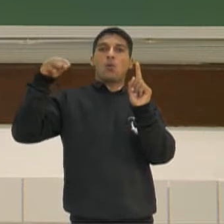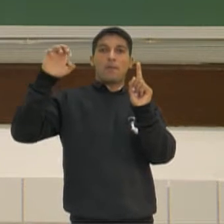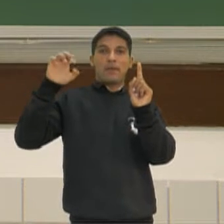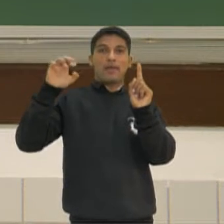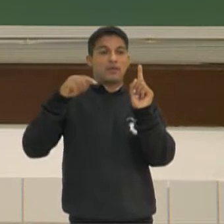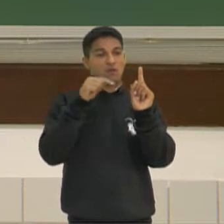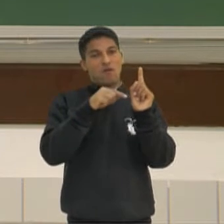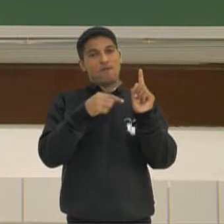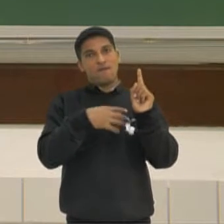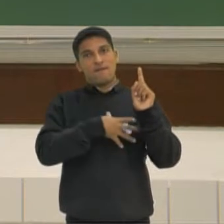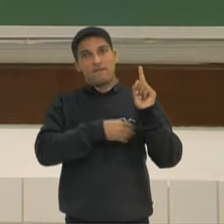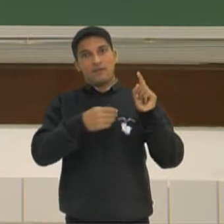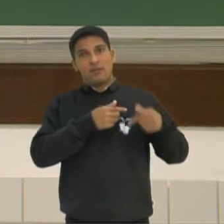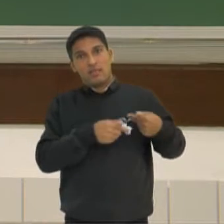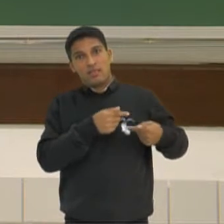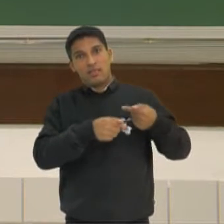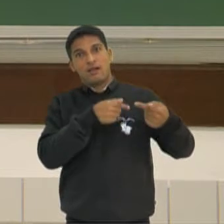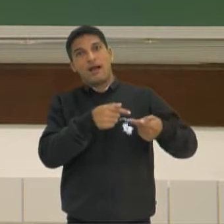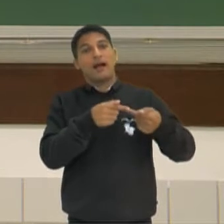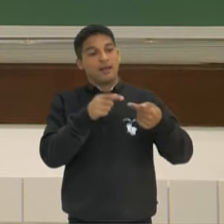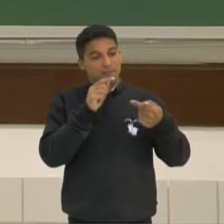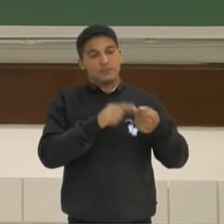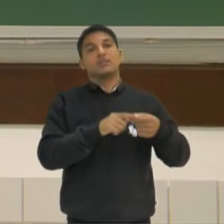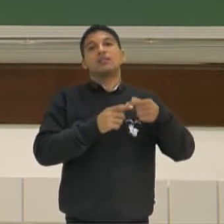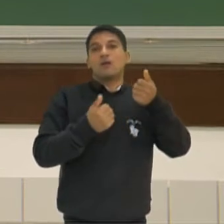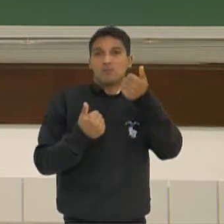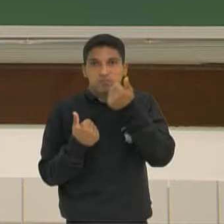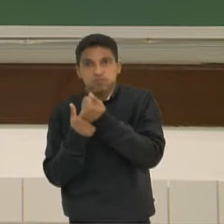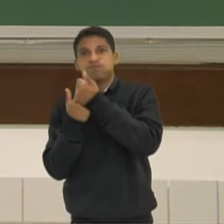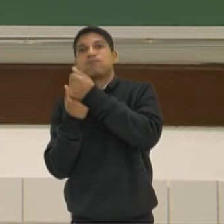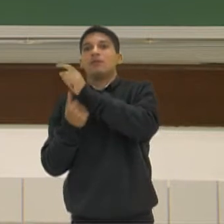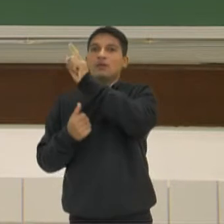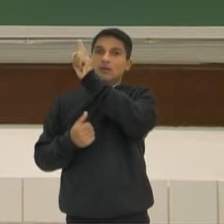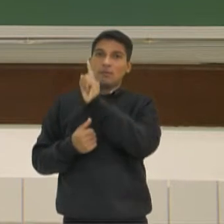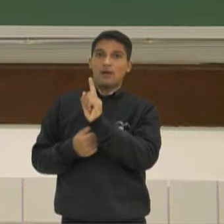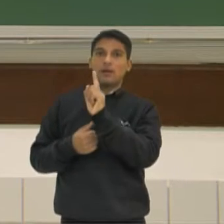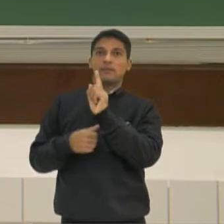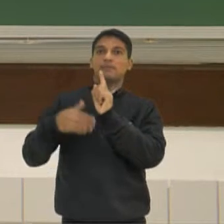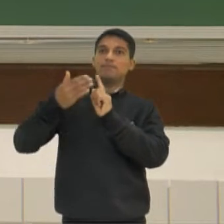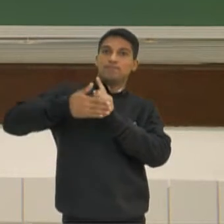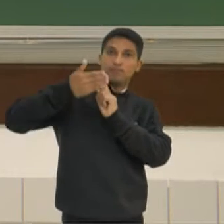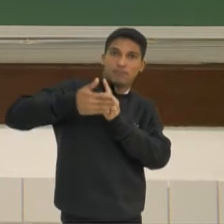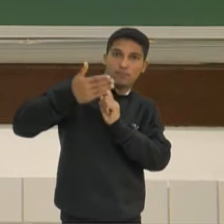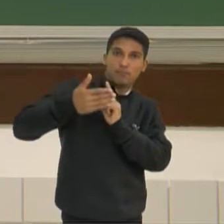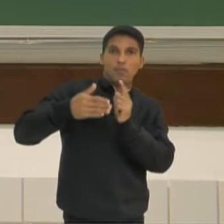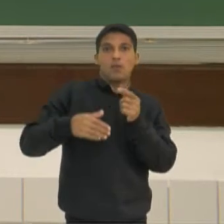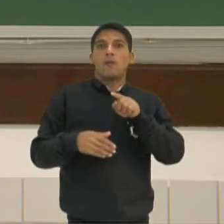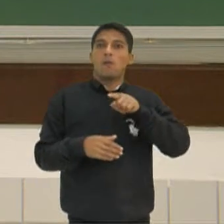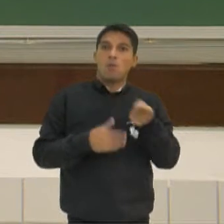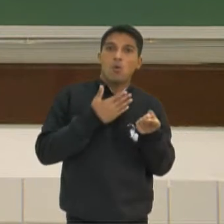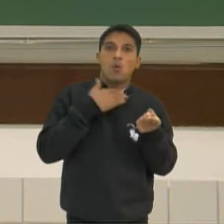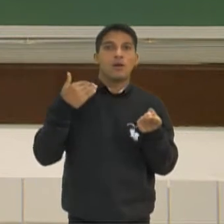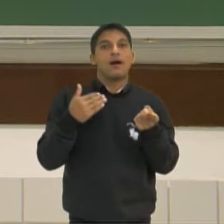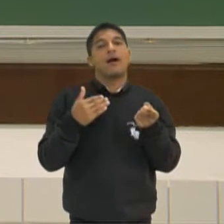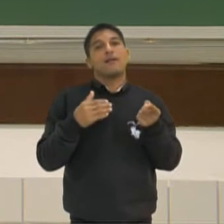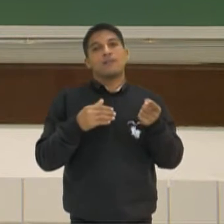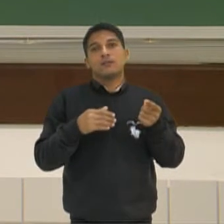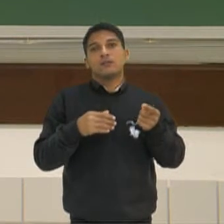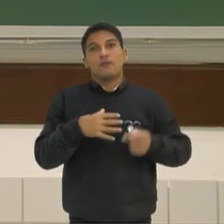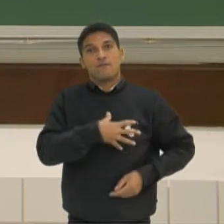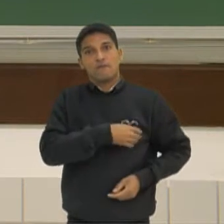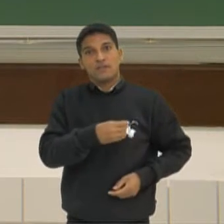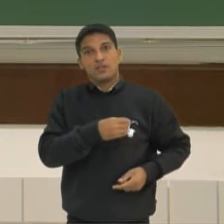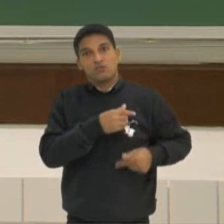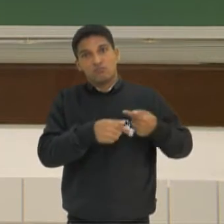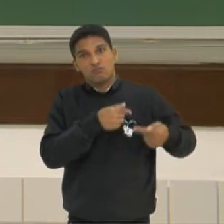grupos, eles ainda mantêm-se dentro do islamismo, né, do Estado Islâmico, ali dentro